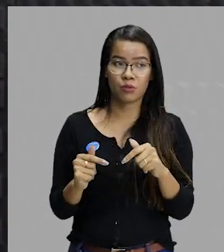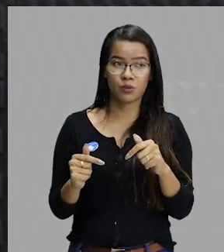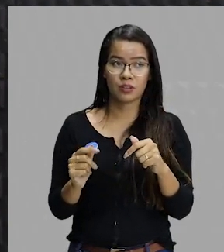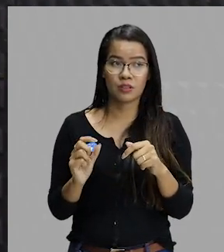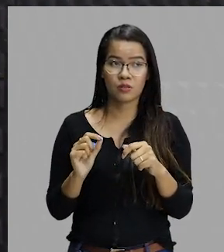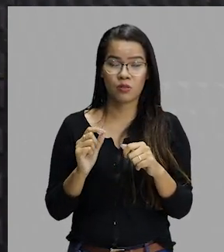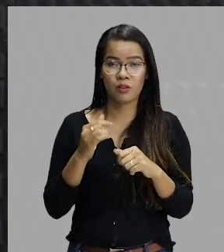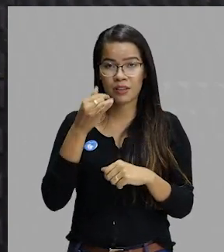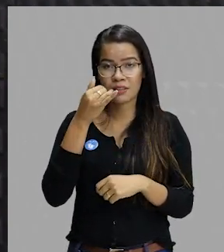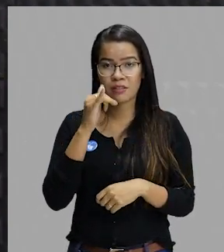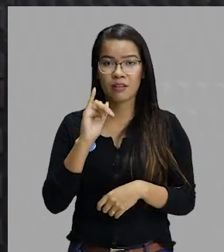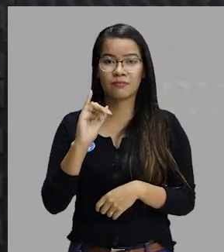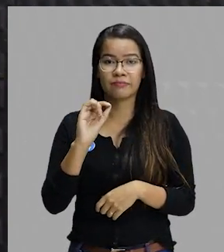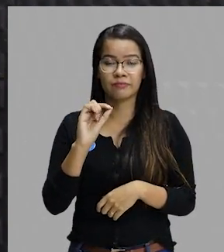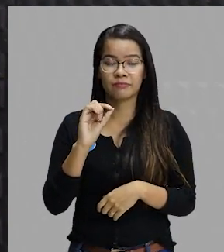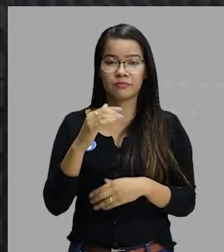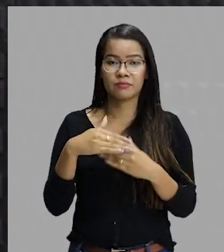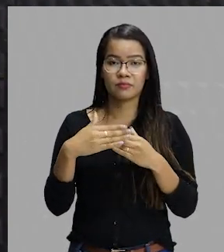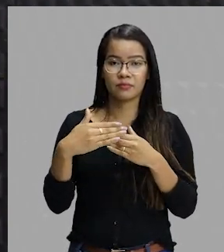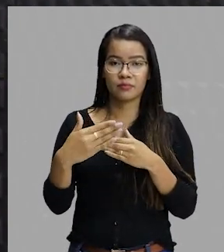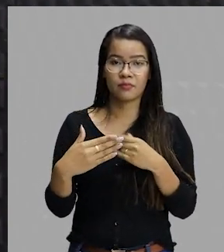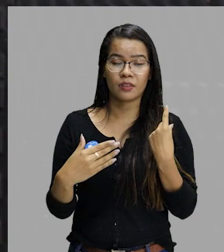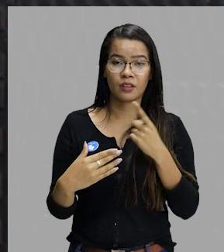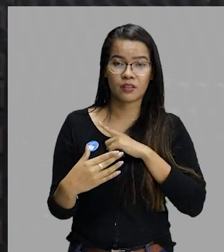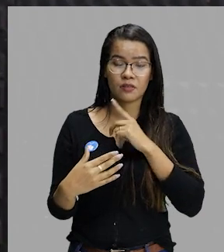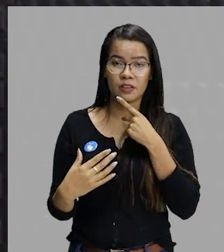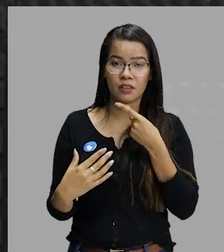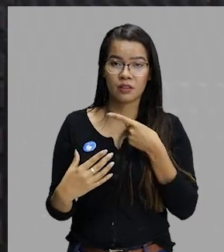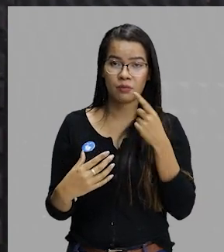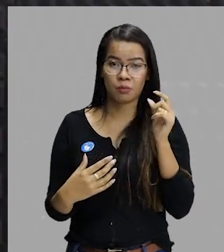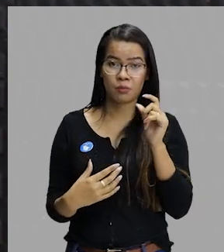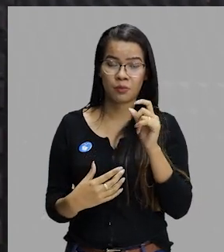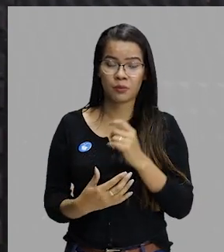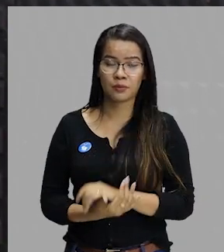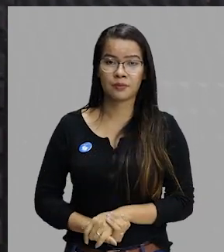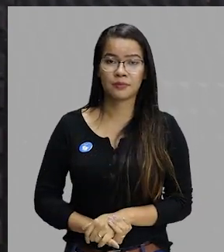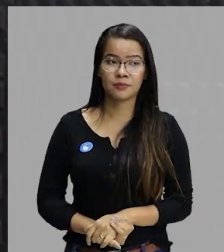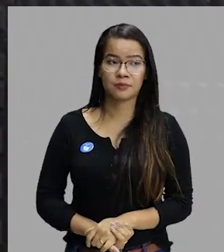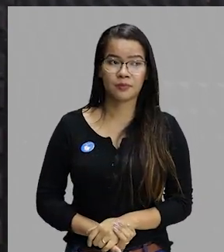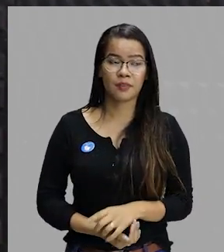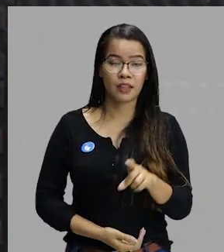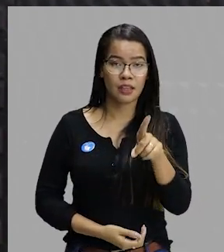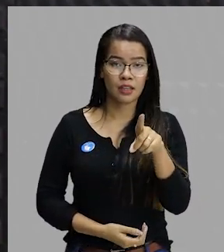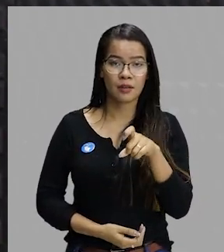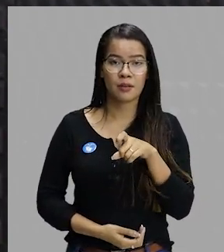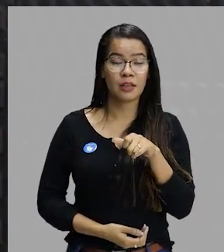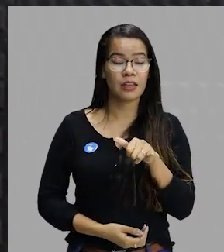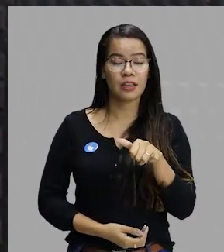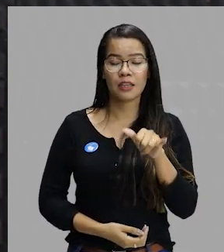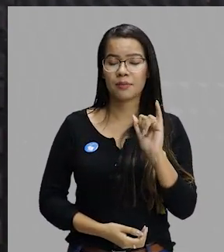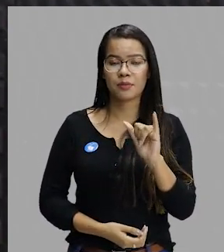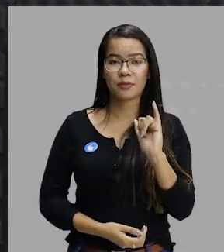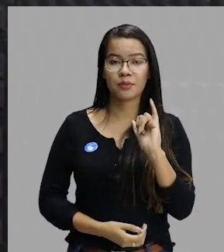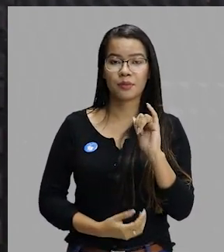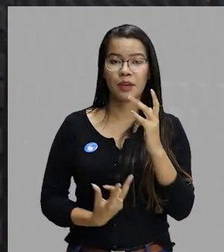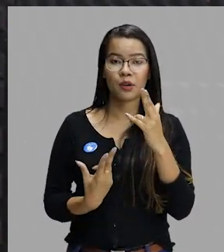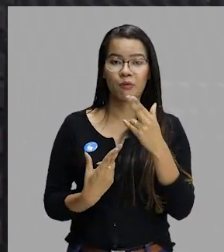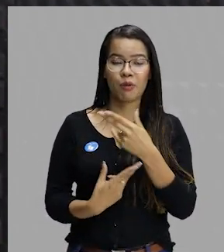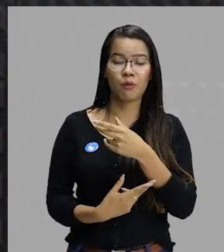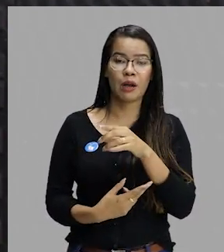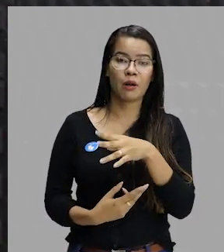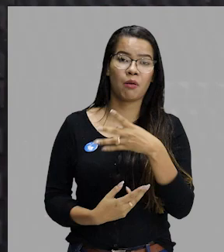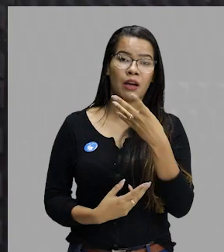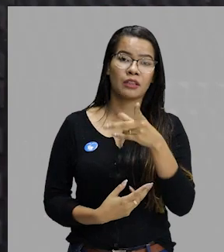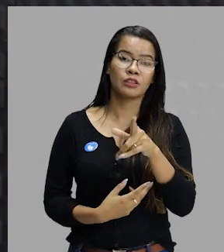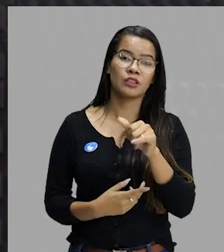exceção dessa aqui, que é uma função constante. Mas vamos falar um pouquinho dela depois. Olha, y igual a 4x menos 5. Tá? Ela é